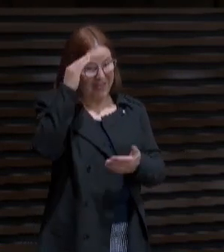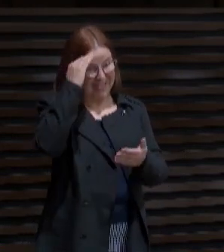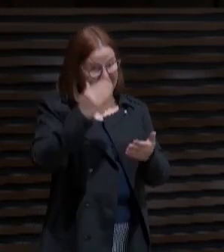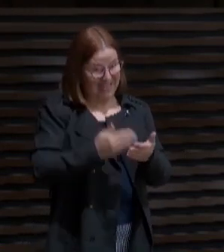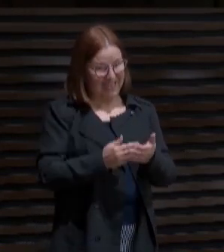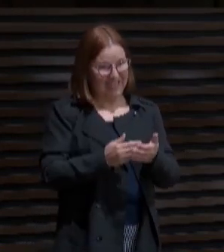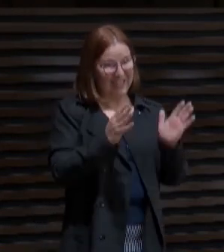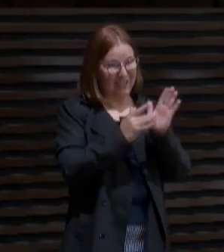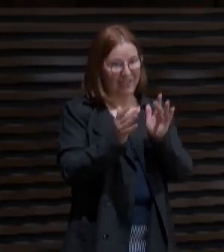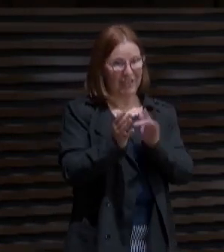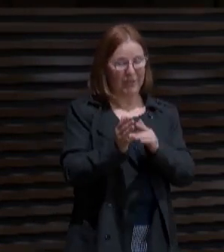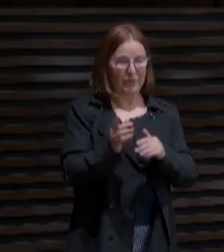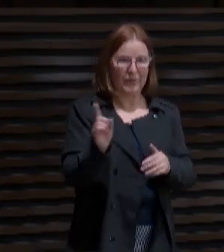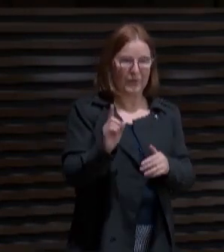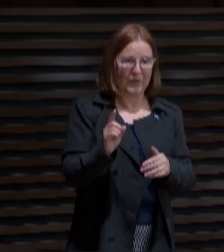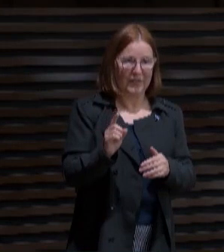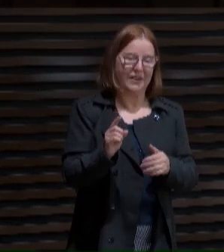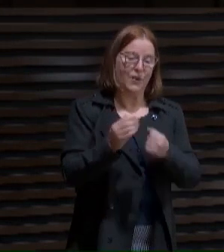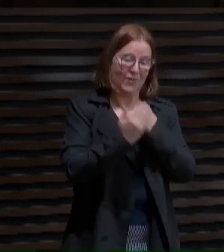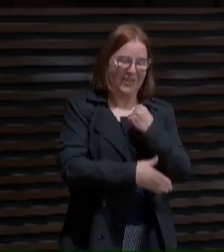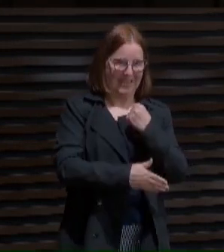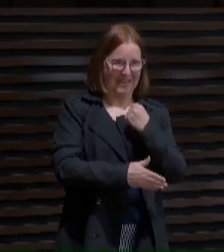crê já está condenado.